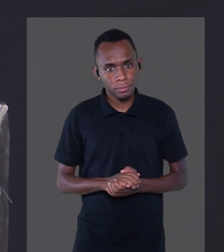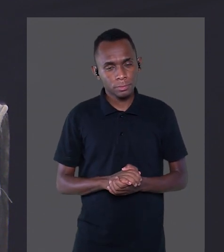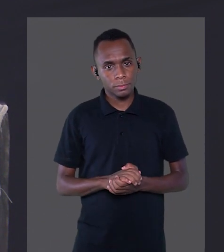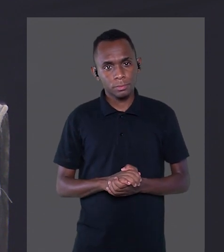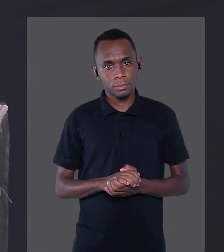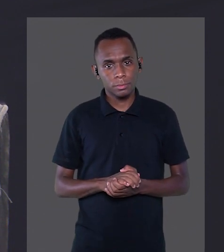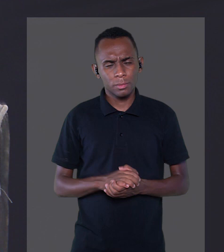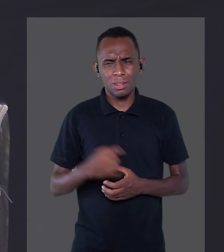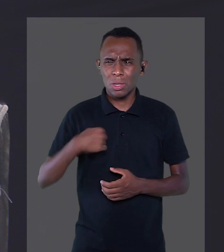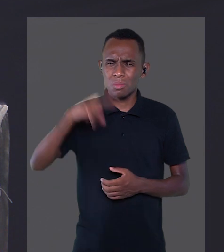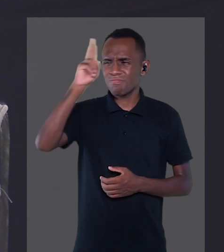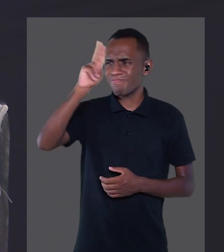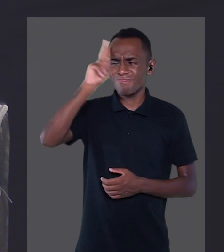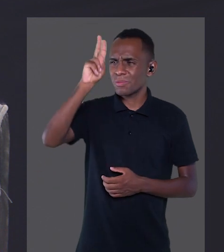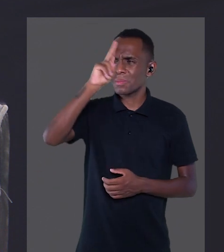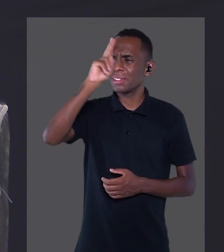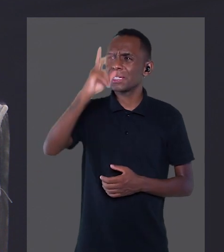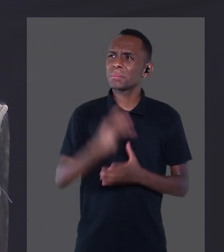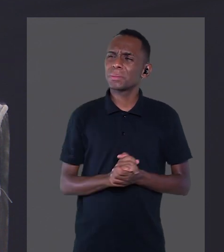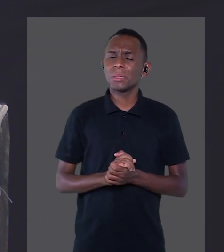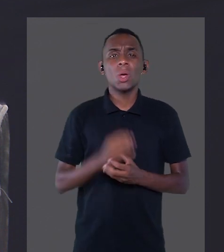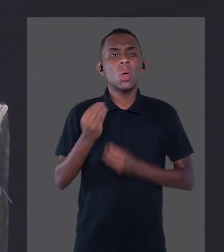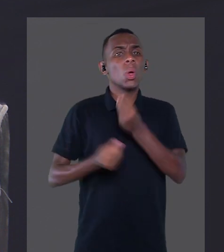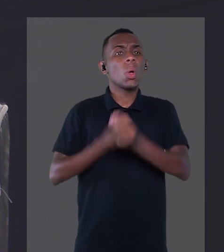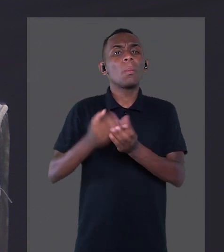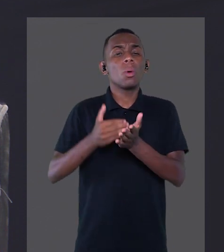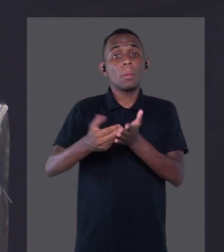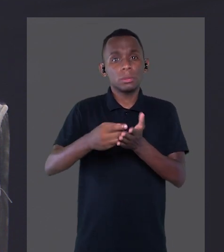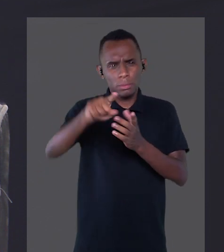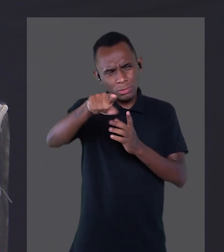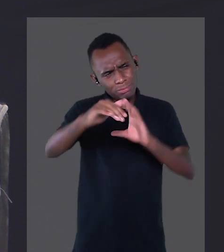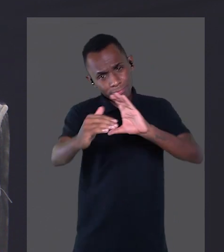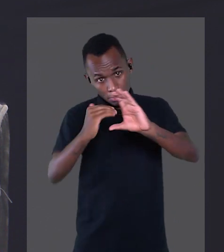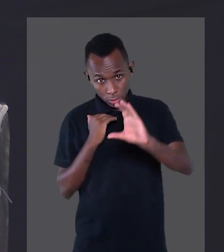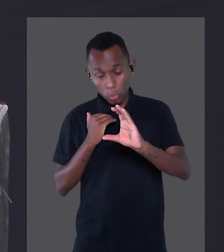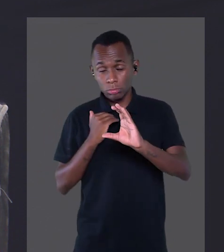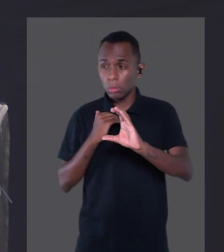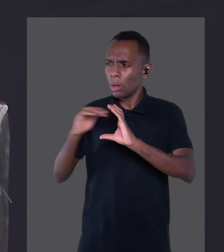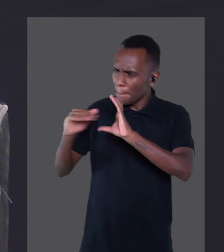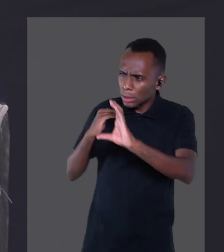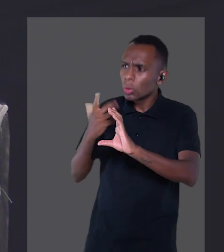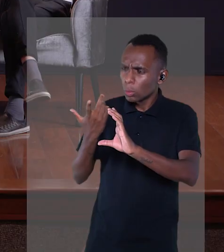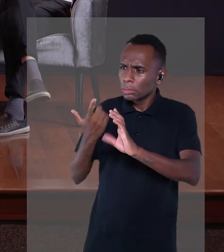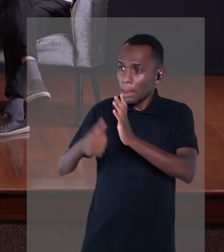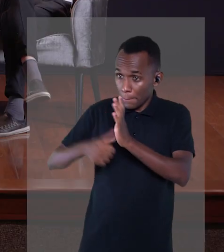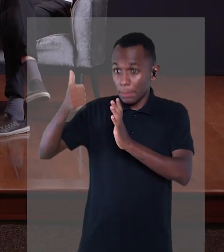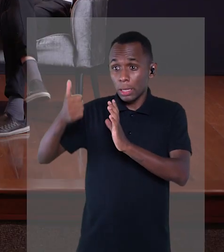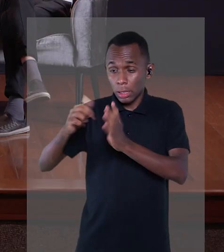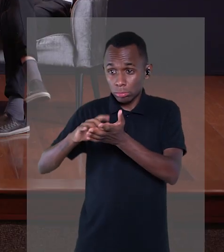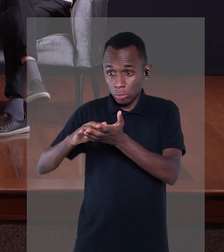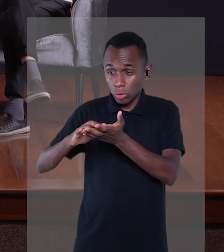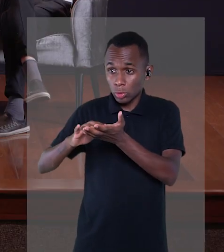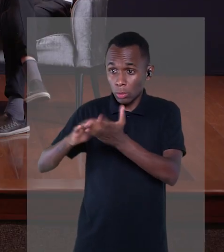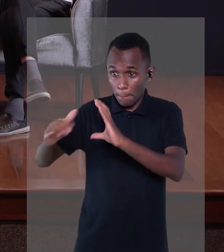E eu não me lembro muito bem, como começou, mas você me mandou uma... Não, você mandou a primeira